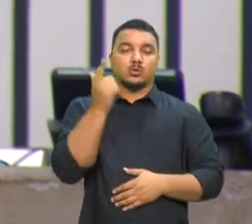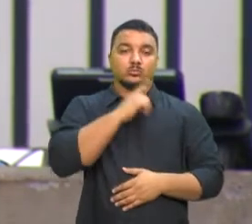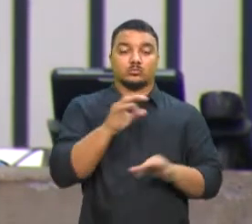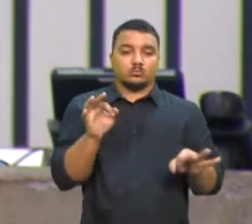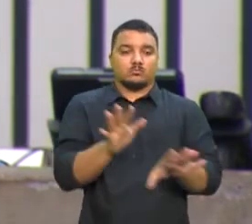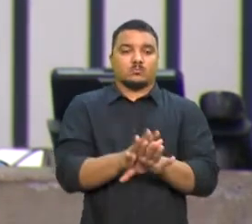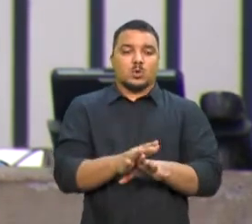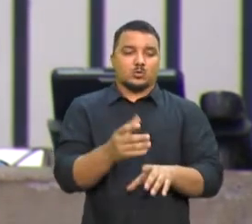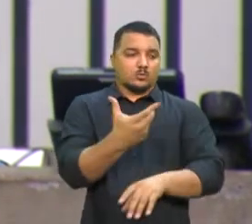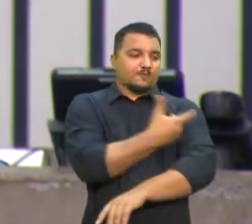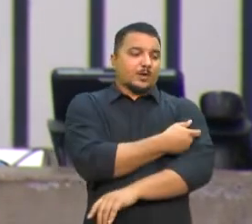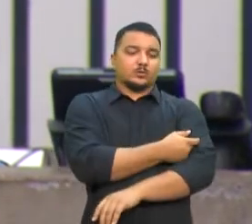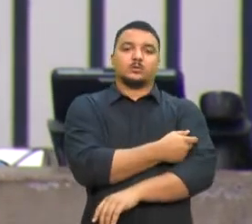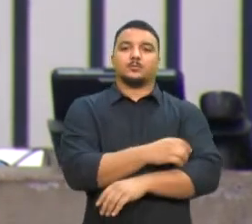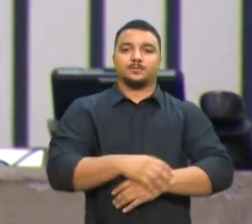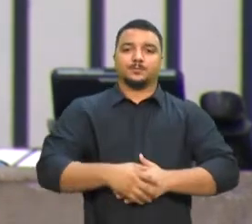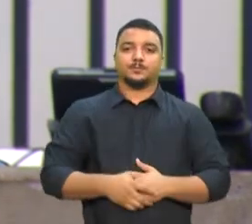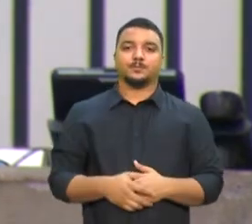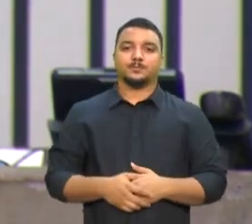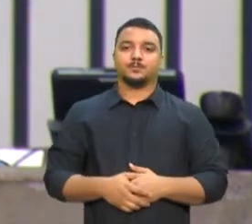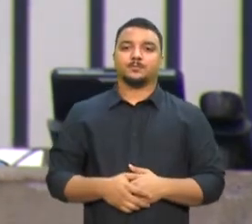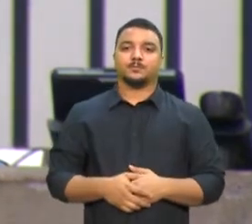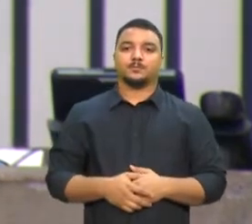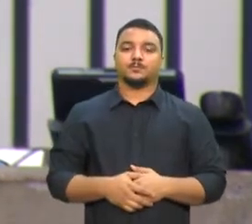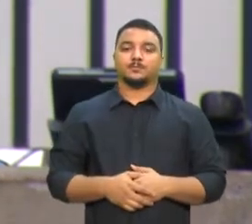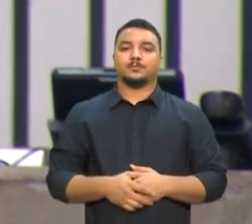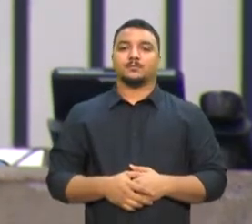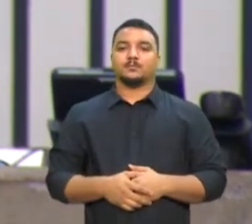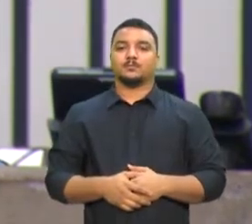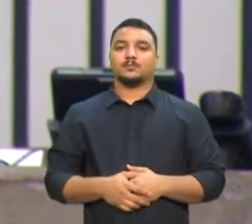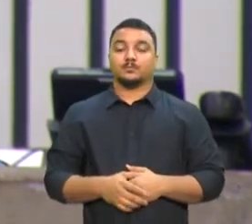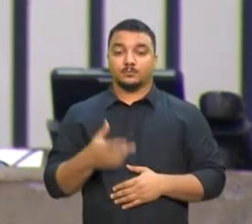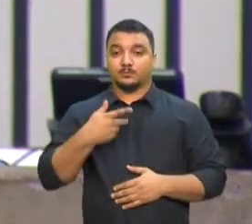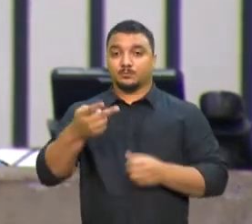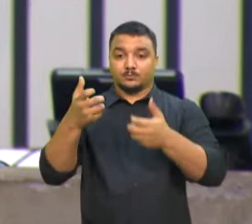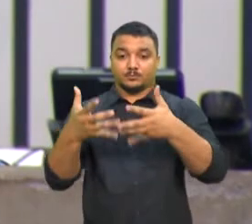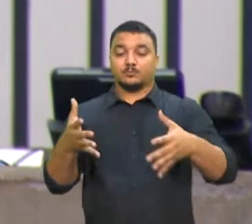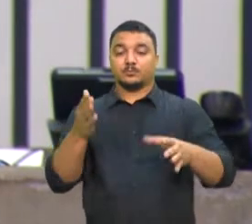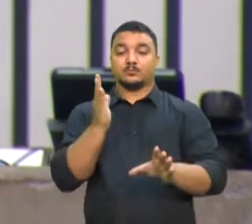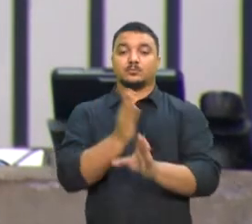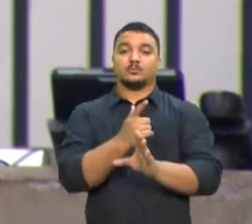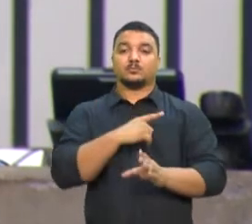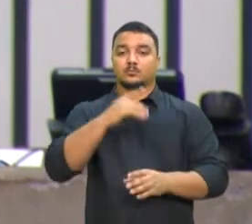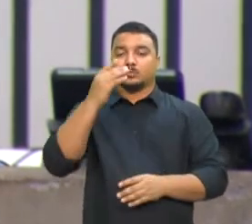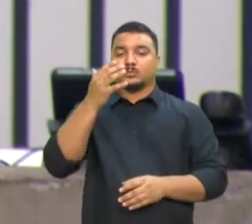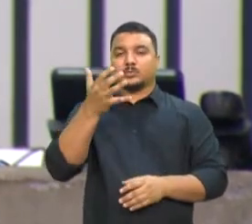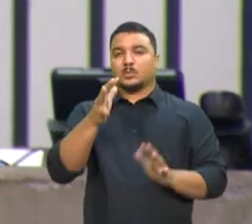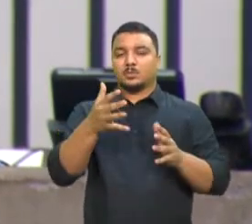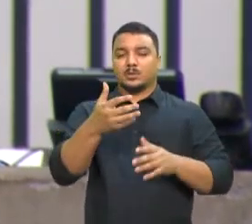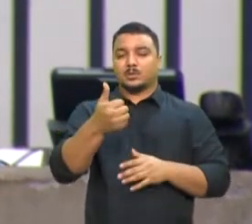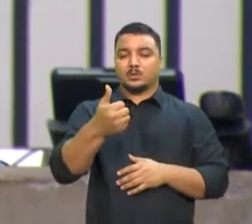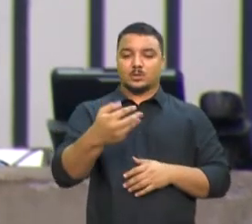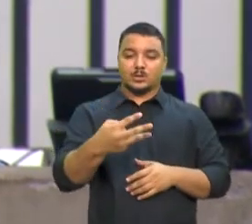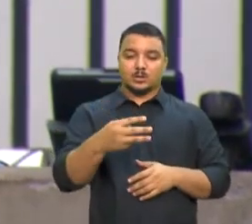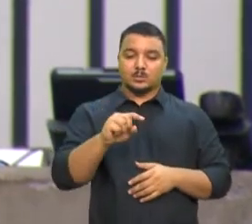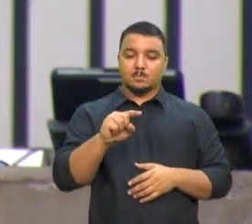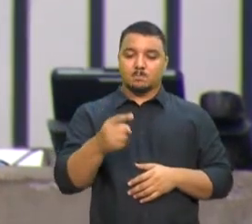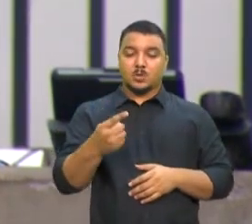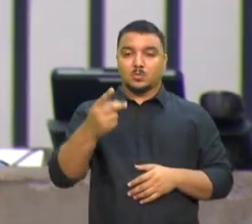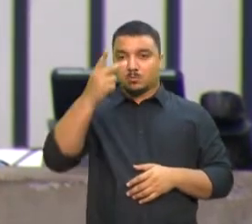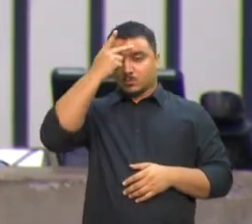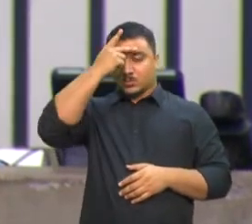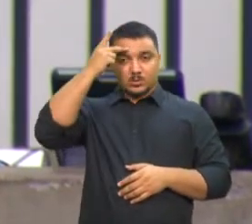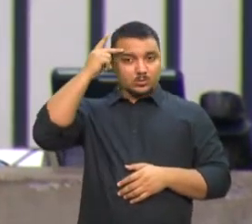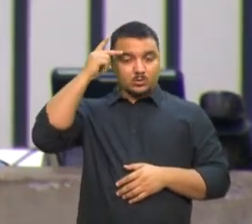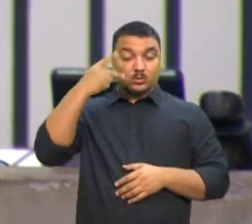completamente imunizados. Digo isso porque cerca de 13 mil pessoas